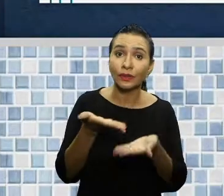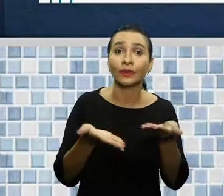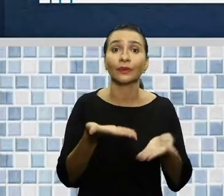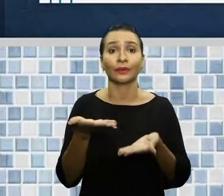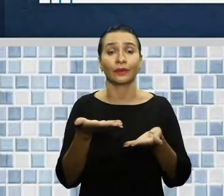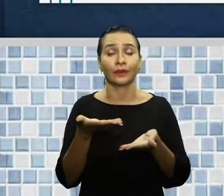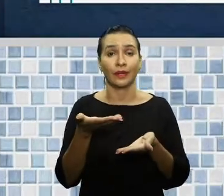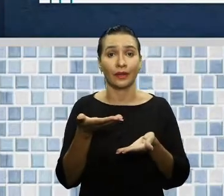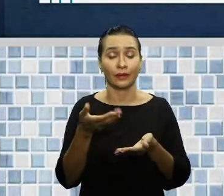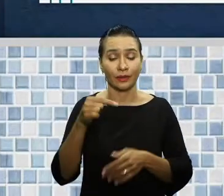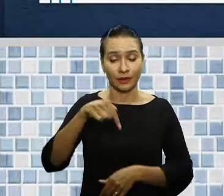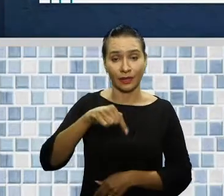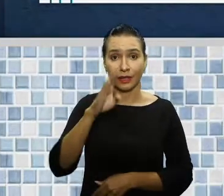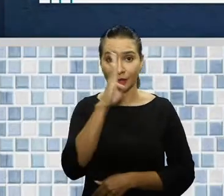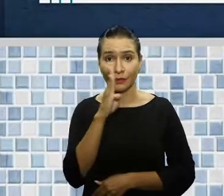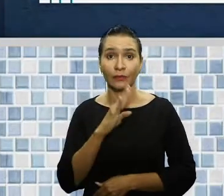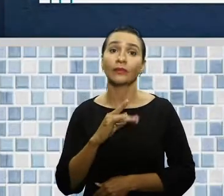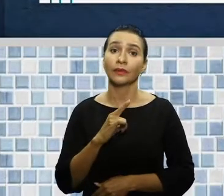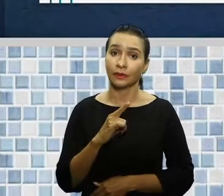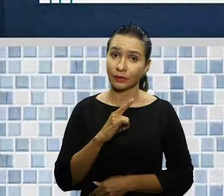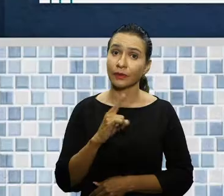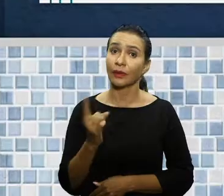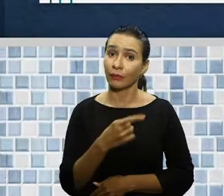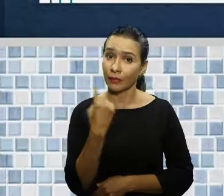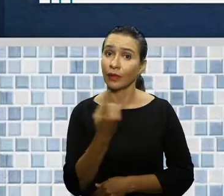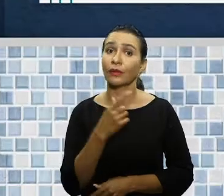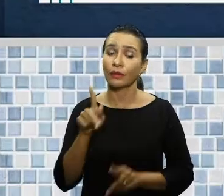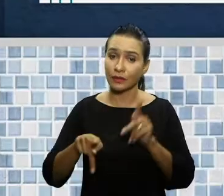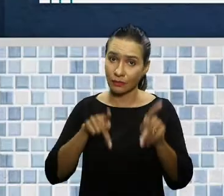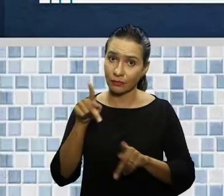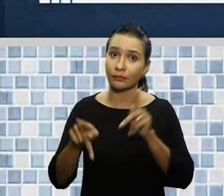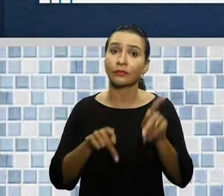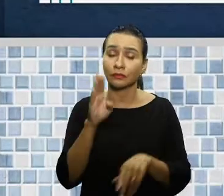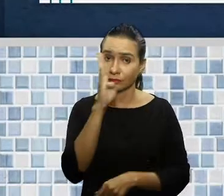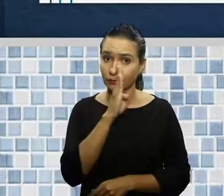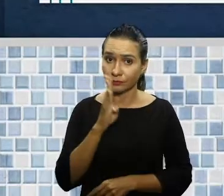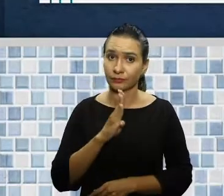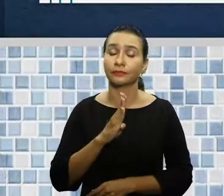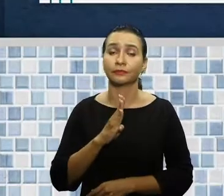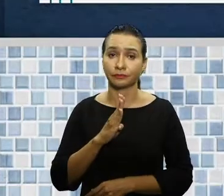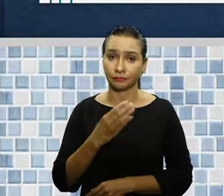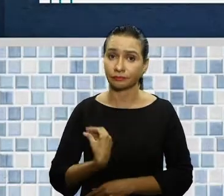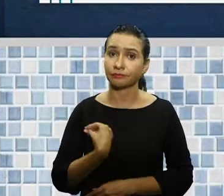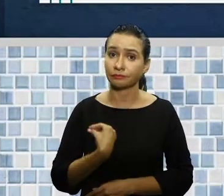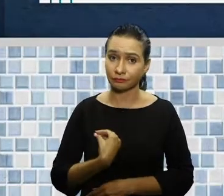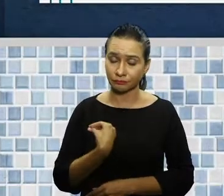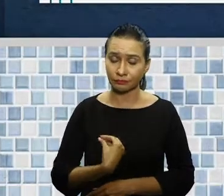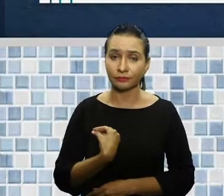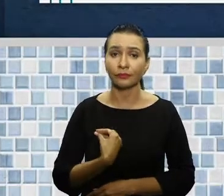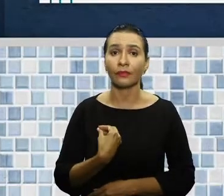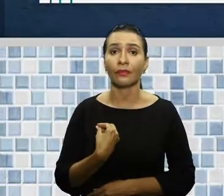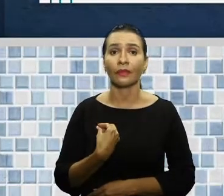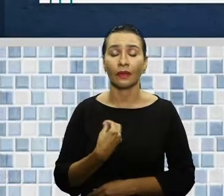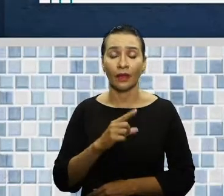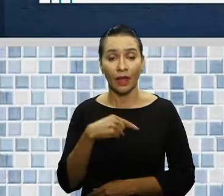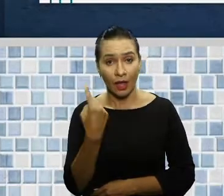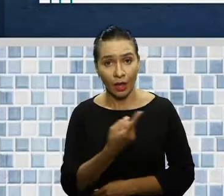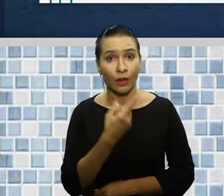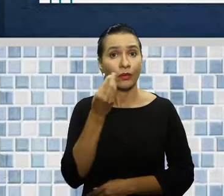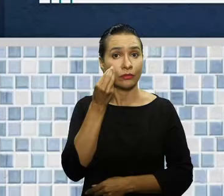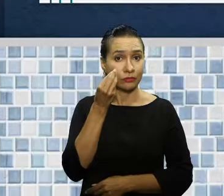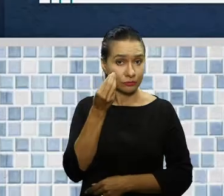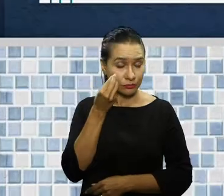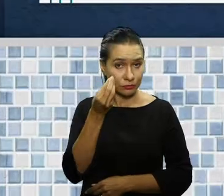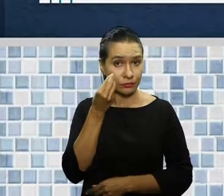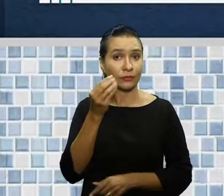aqui disponível para a nossa população brasileira, né? E a gente vai ver também que